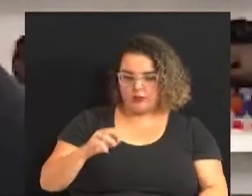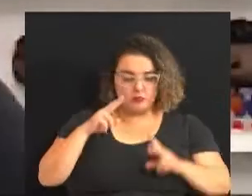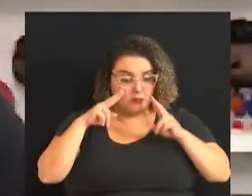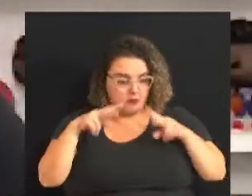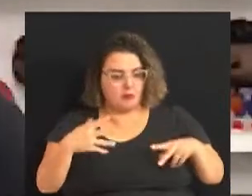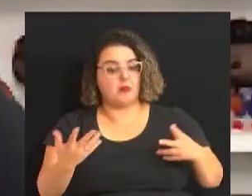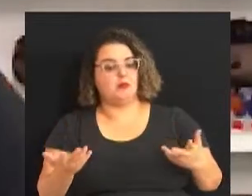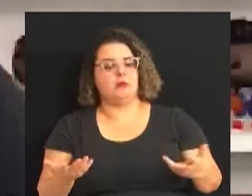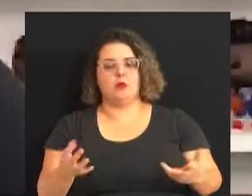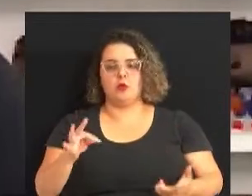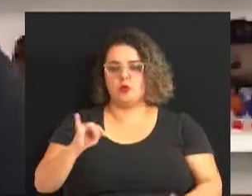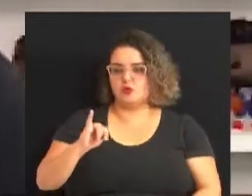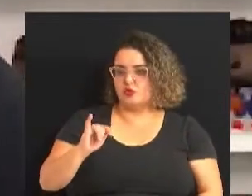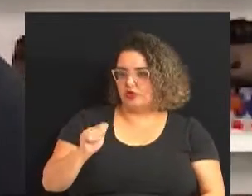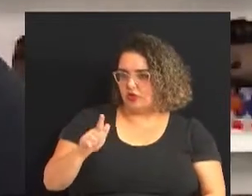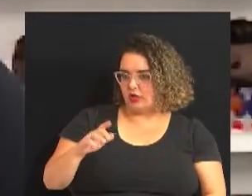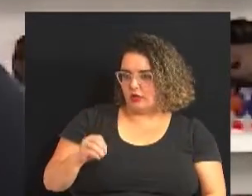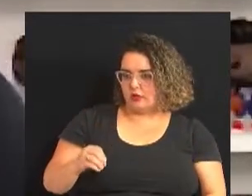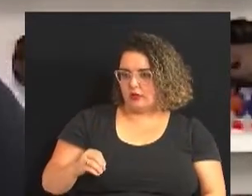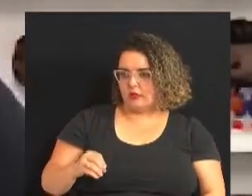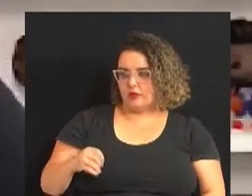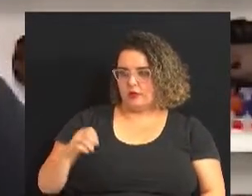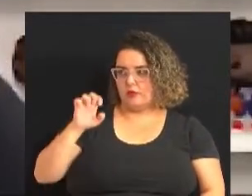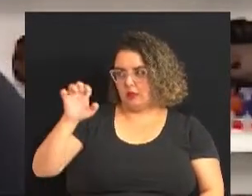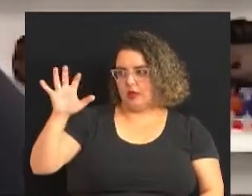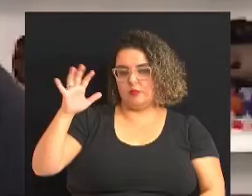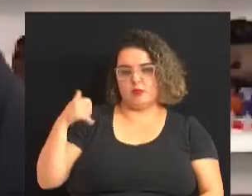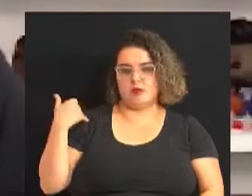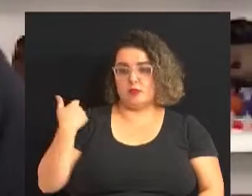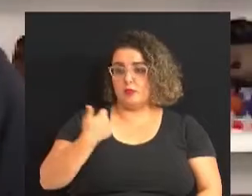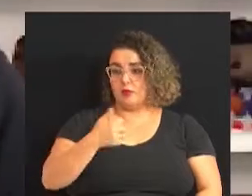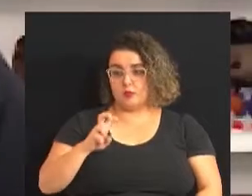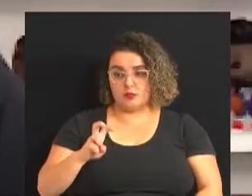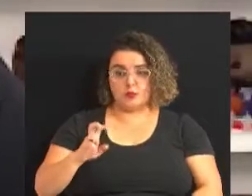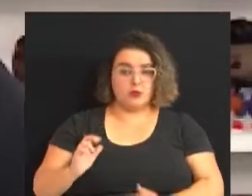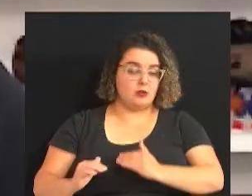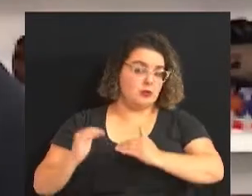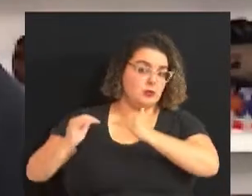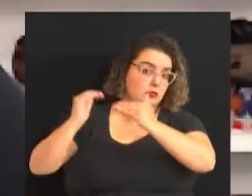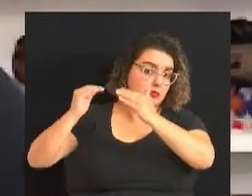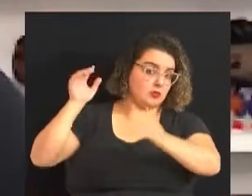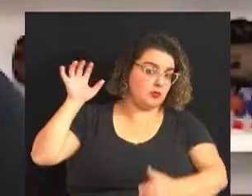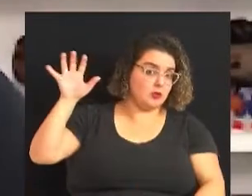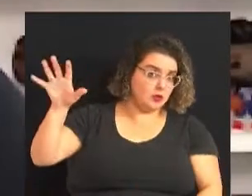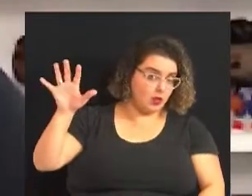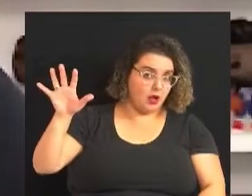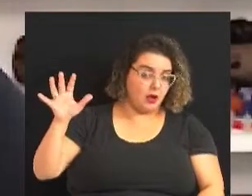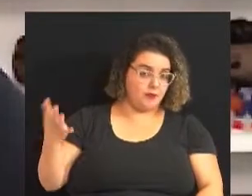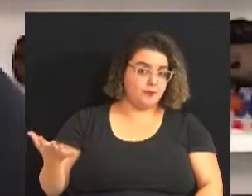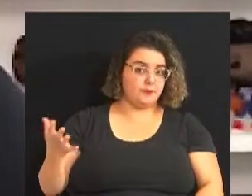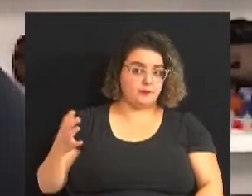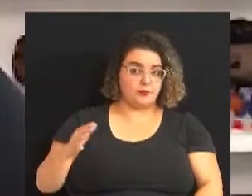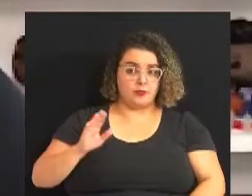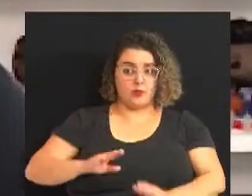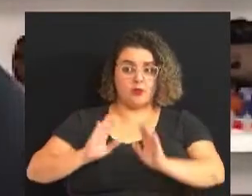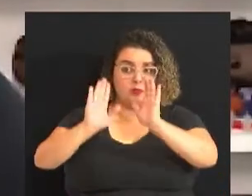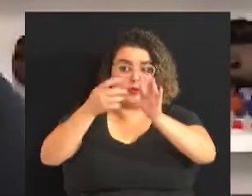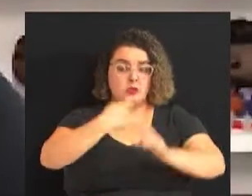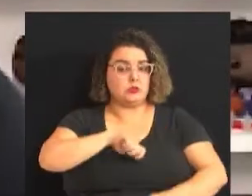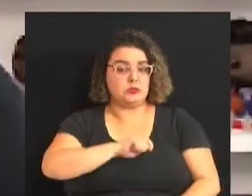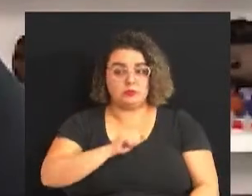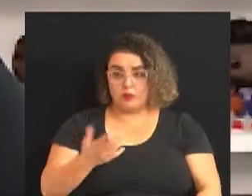por exemplo, ele vai com 15 anos para a Europa, ele se desenvolve todo o seu trabalho num basquetebol espanhol, num